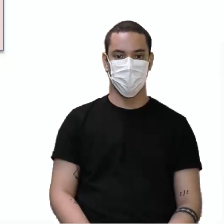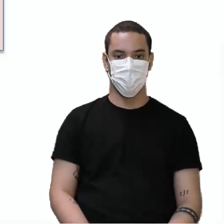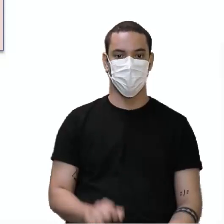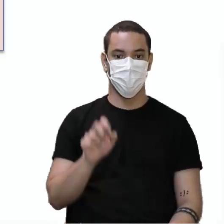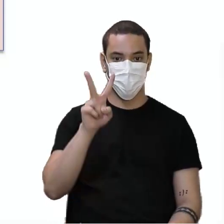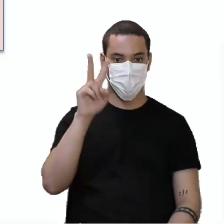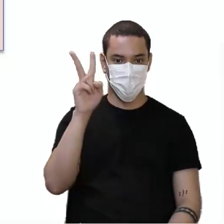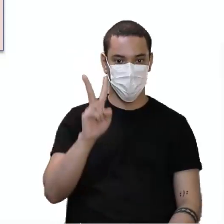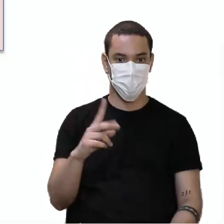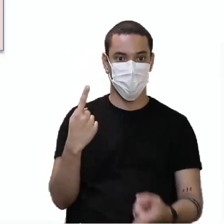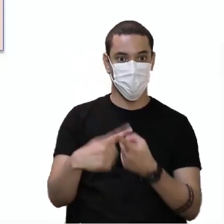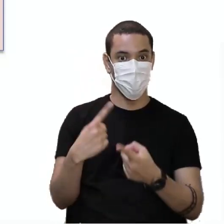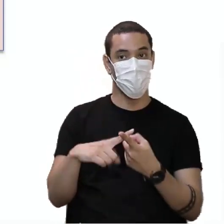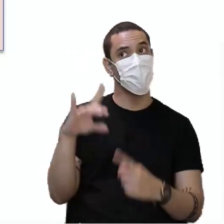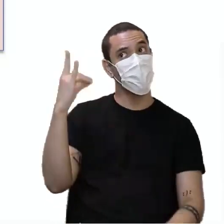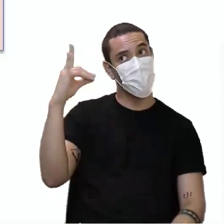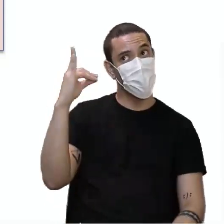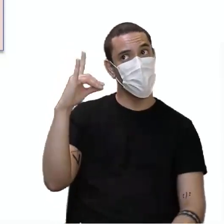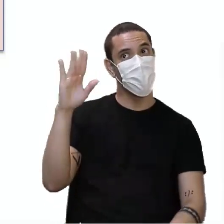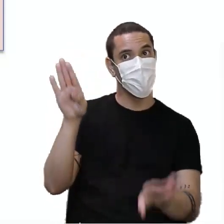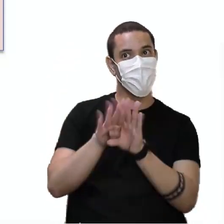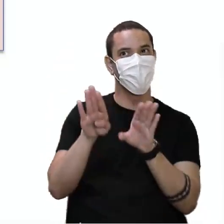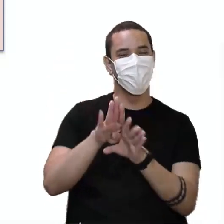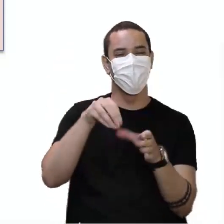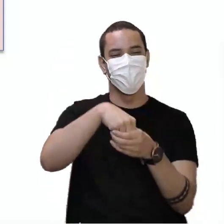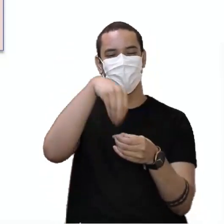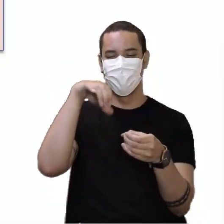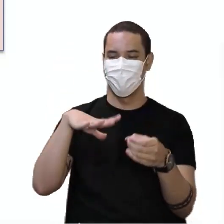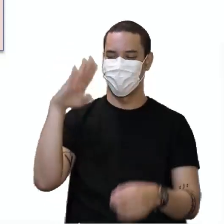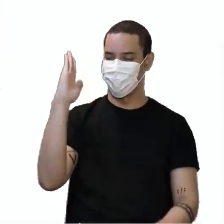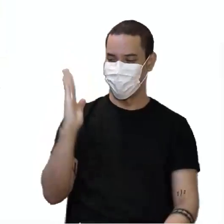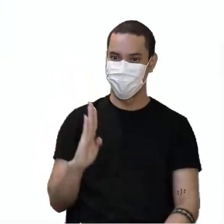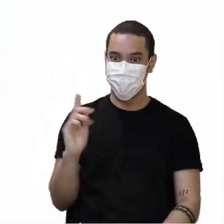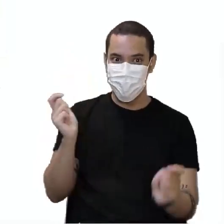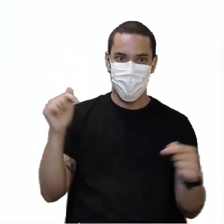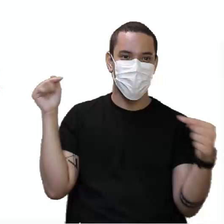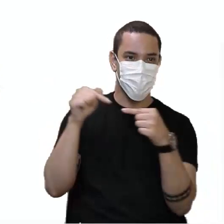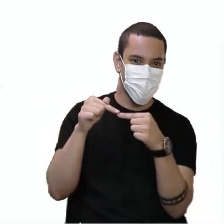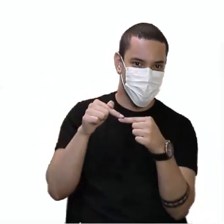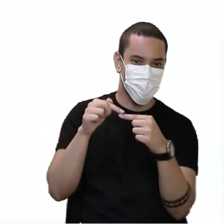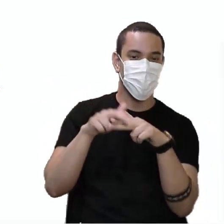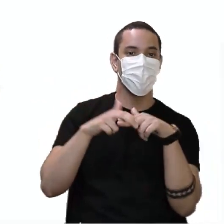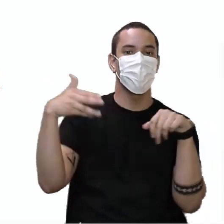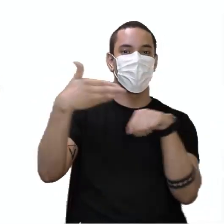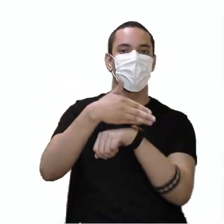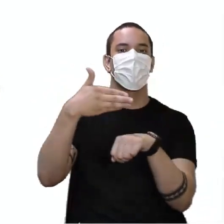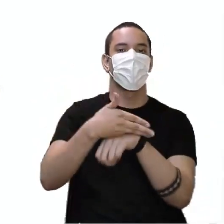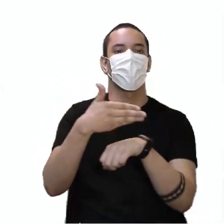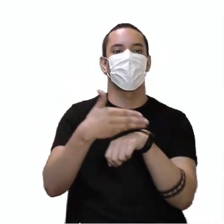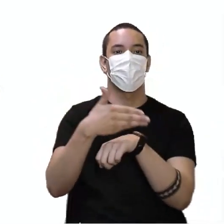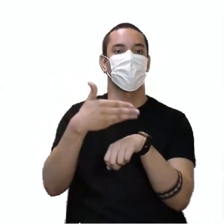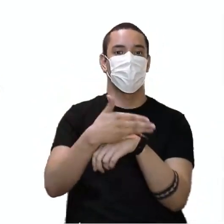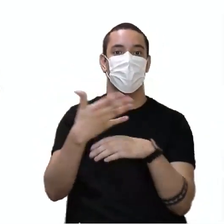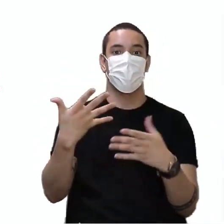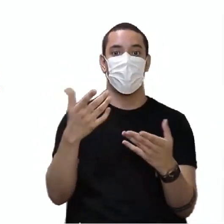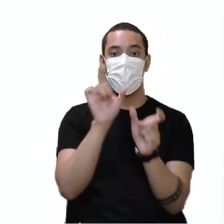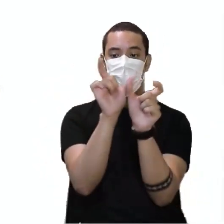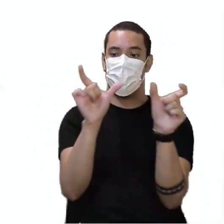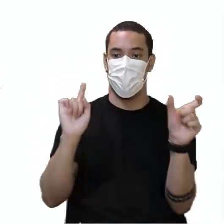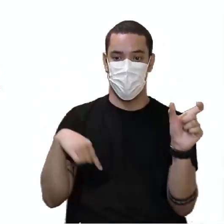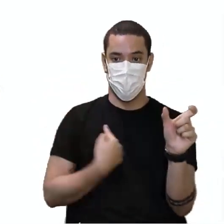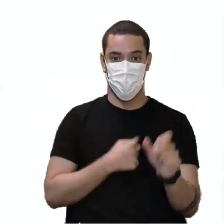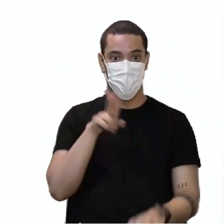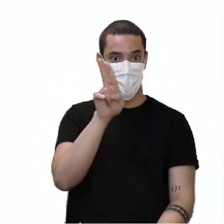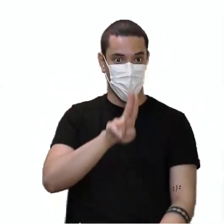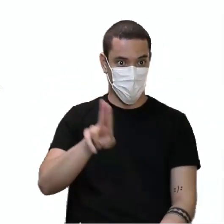vezes, porque Bolívia também é fora do Brasil. Então, conta, né, gente? E aí nós temos aí as nossas frequency words, palavras de